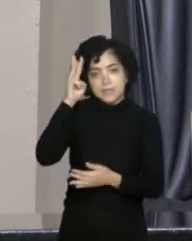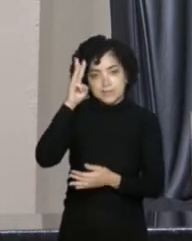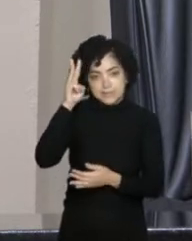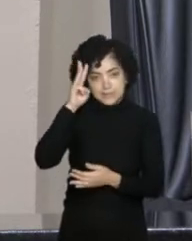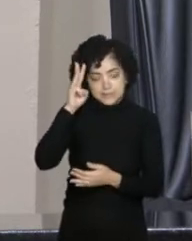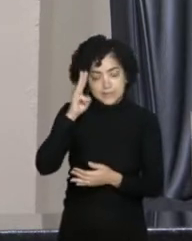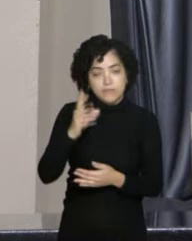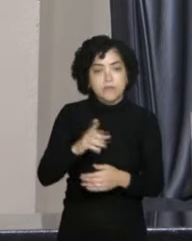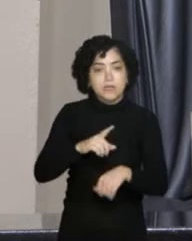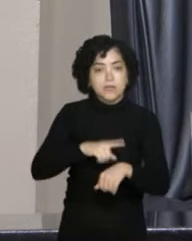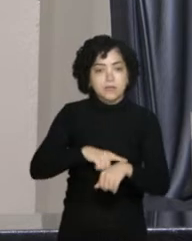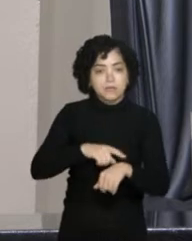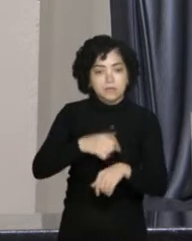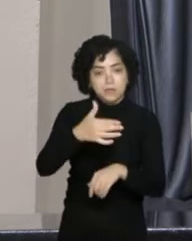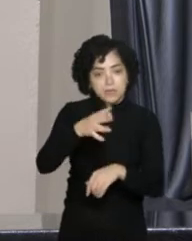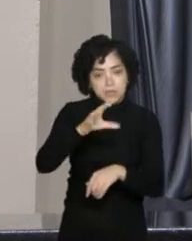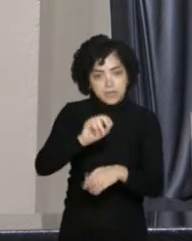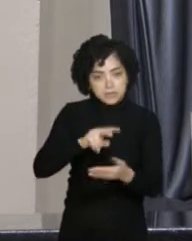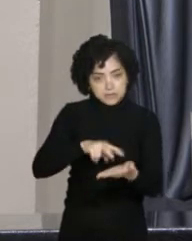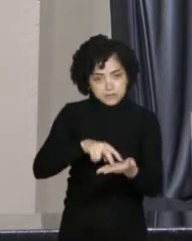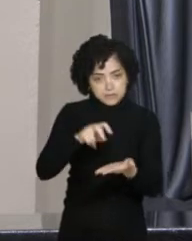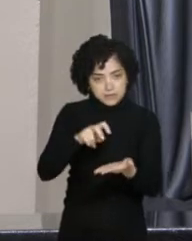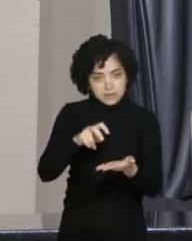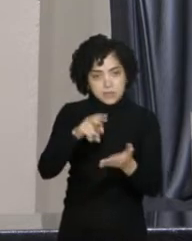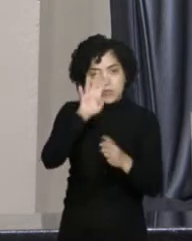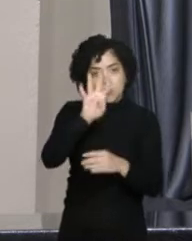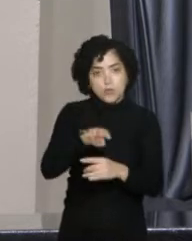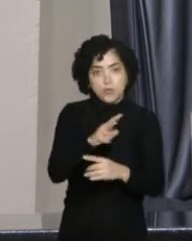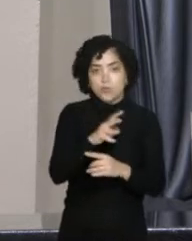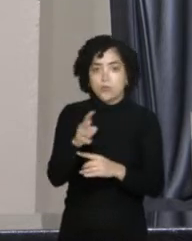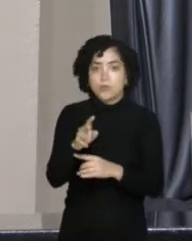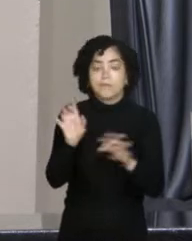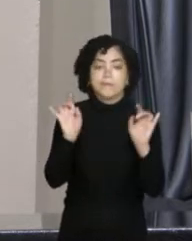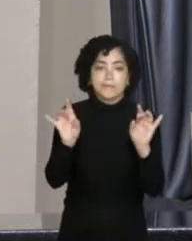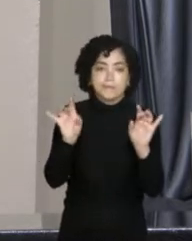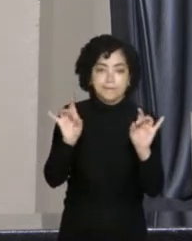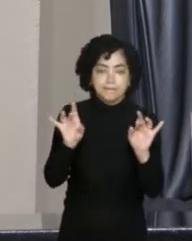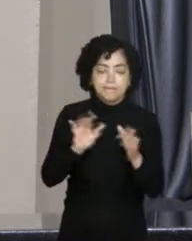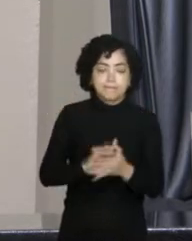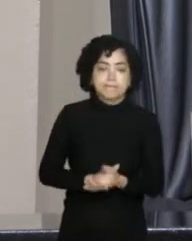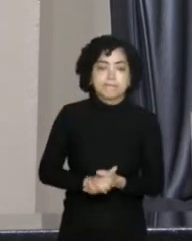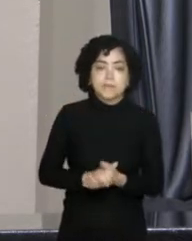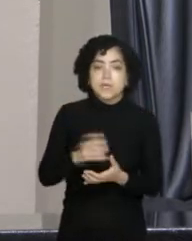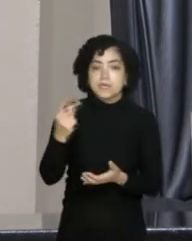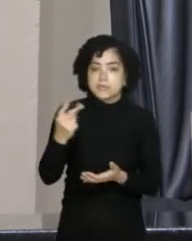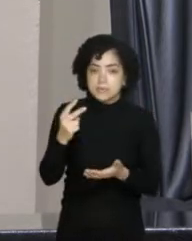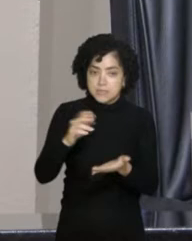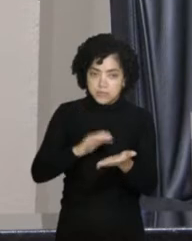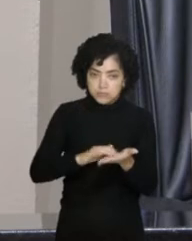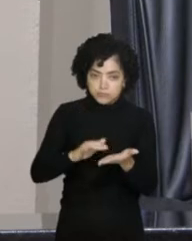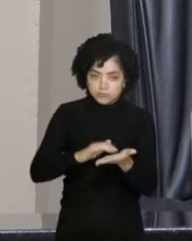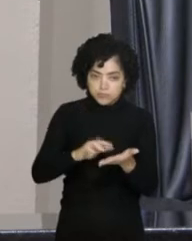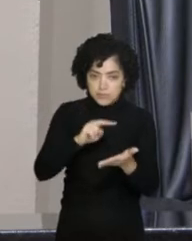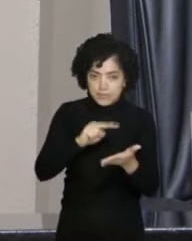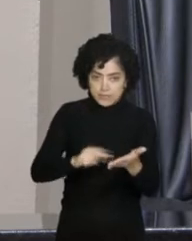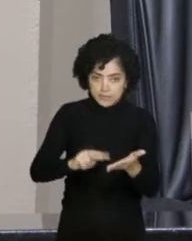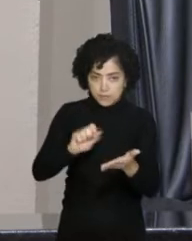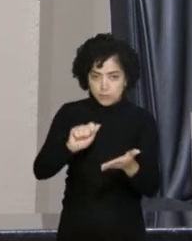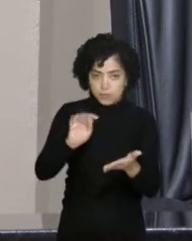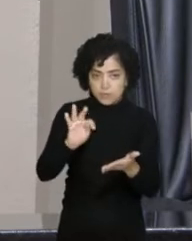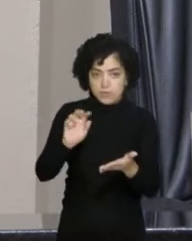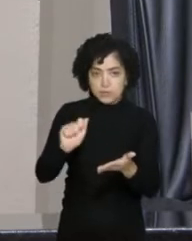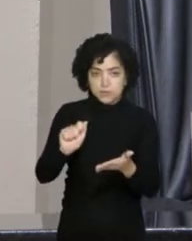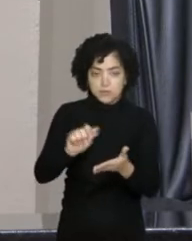às 10 horas, conforme calendário especial. Para constar, o segundo secretário lavrou a presente